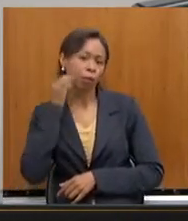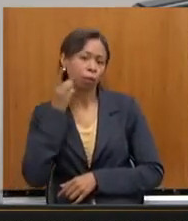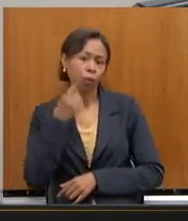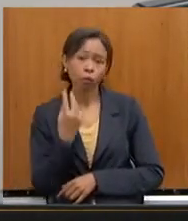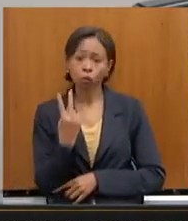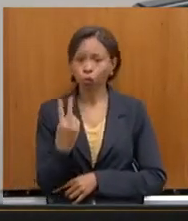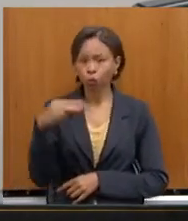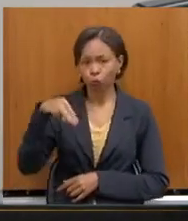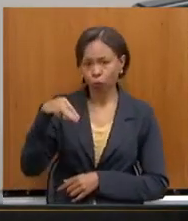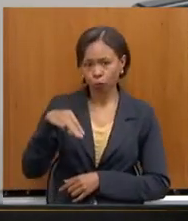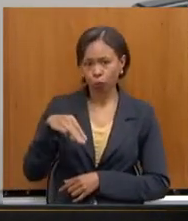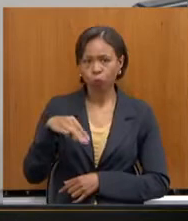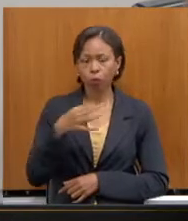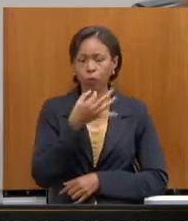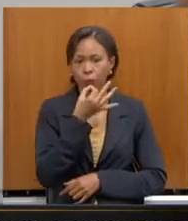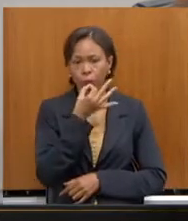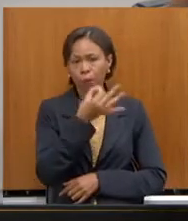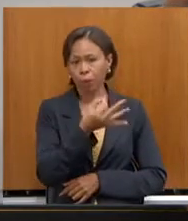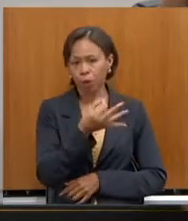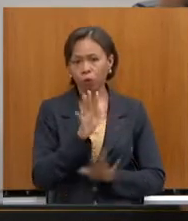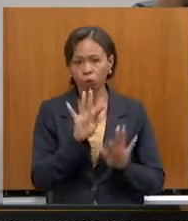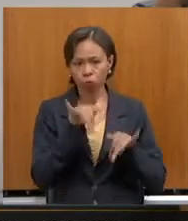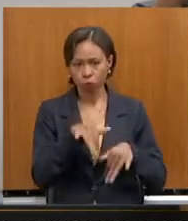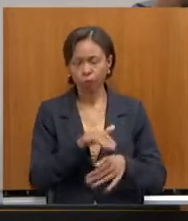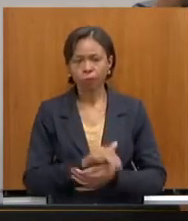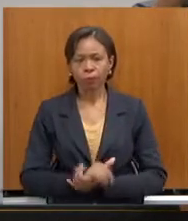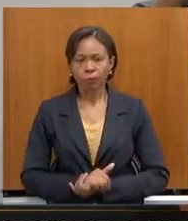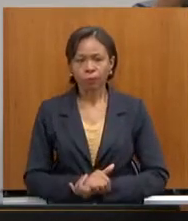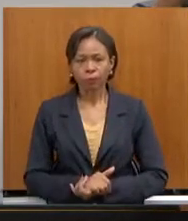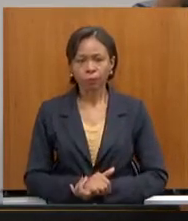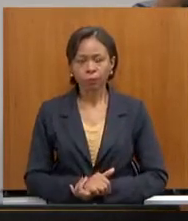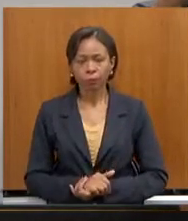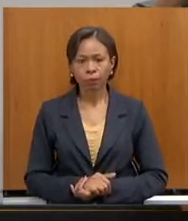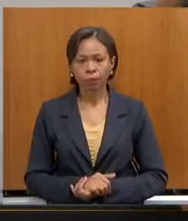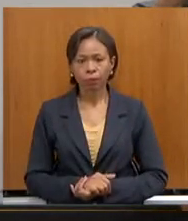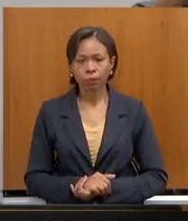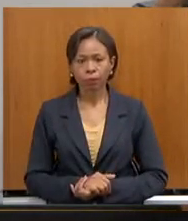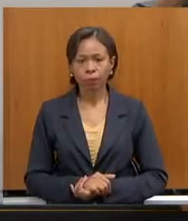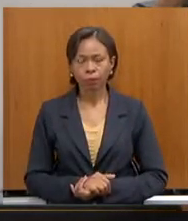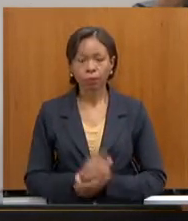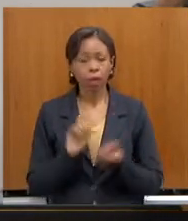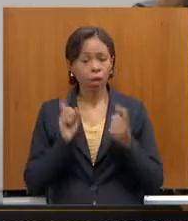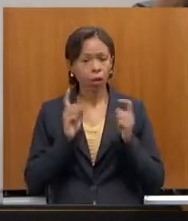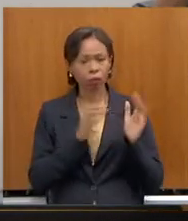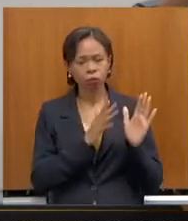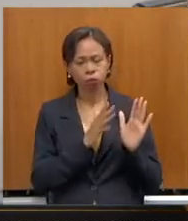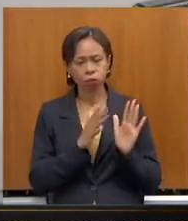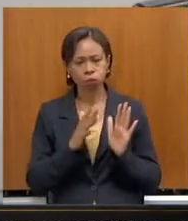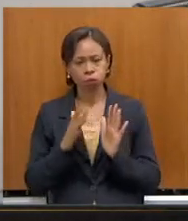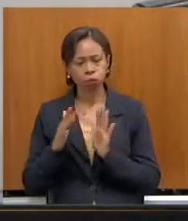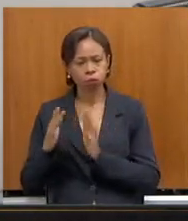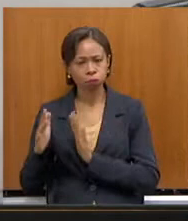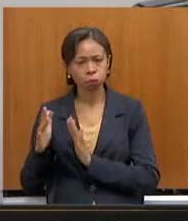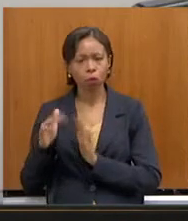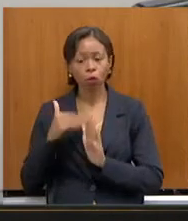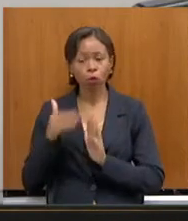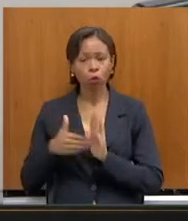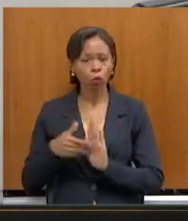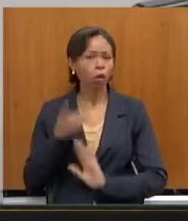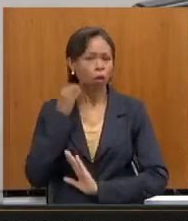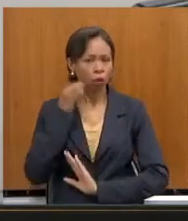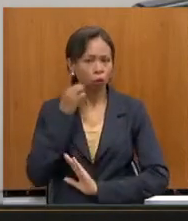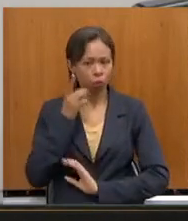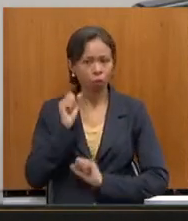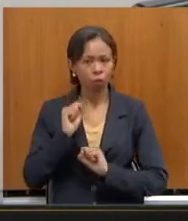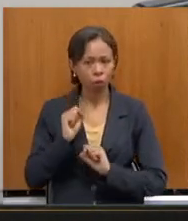de dois minutos para as suas considerações finais com o decorrer da reunião as deputadas e os deputados poderão apresentar